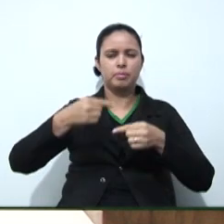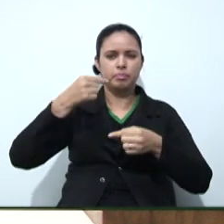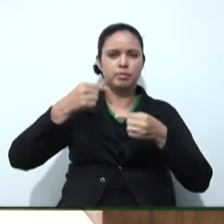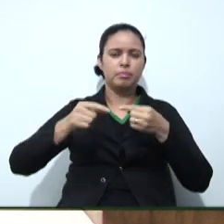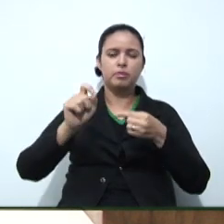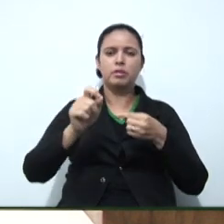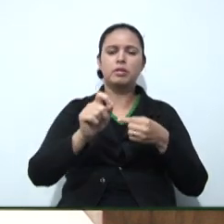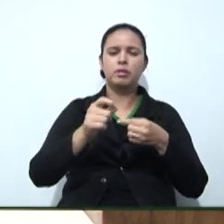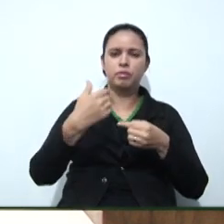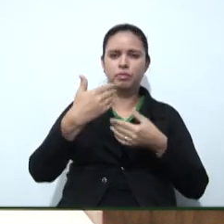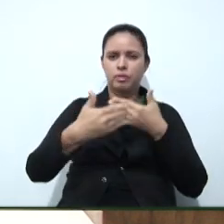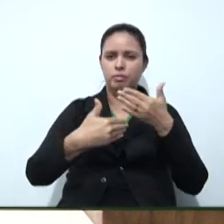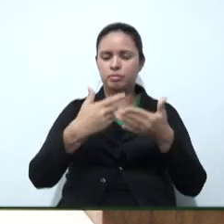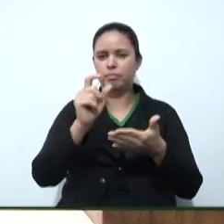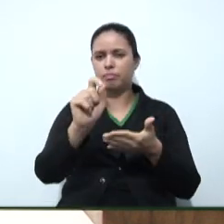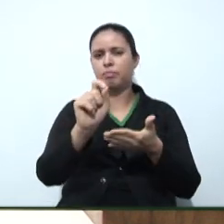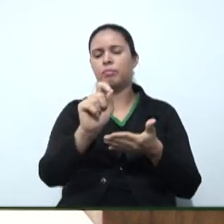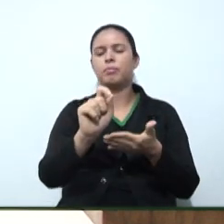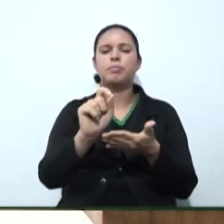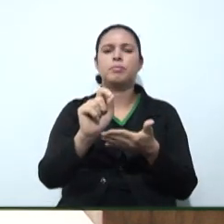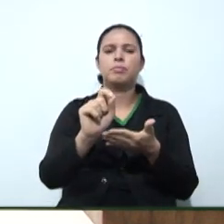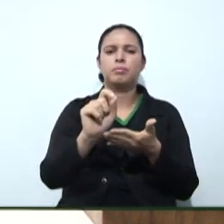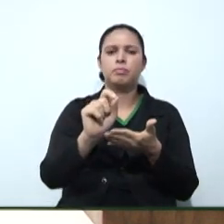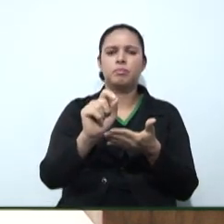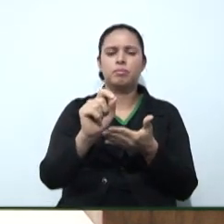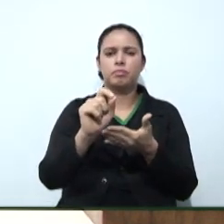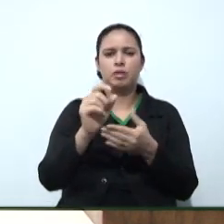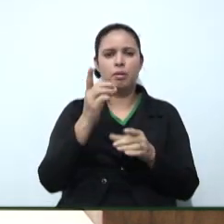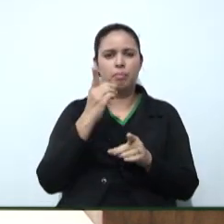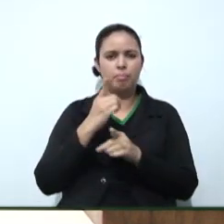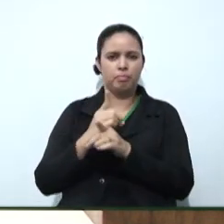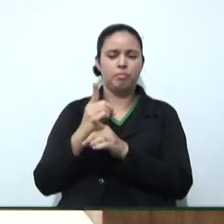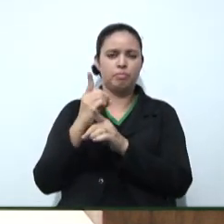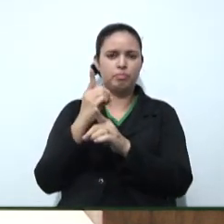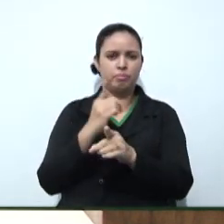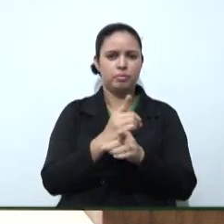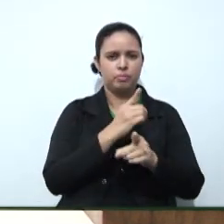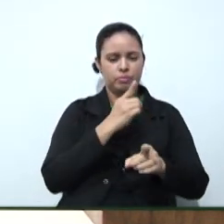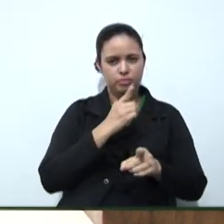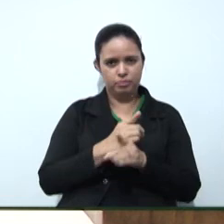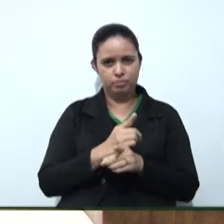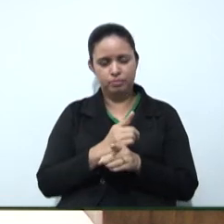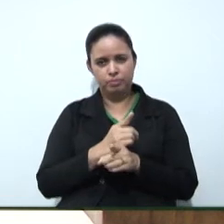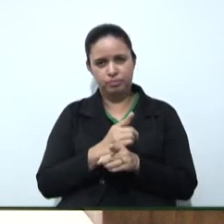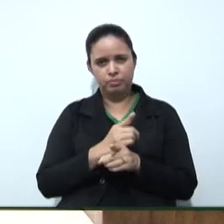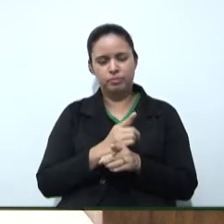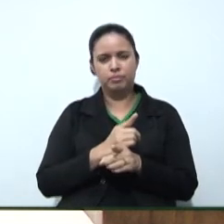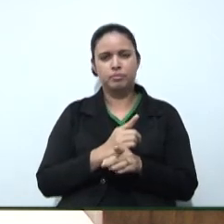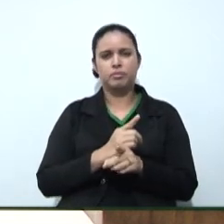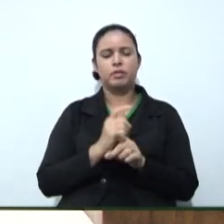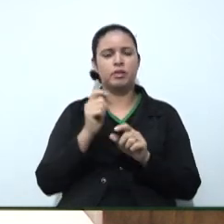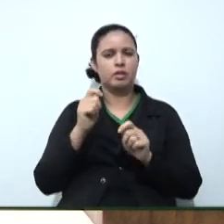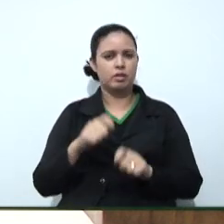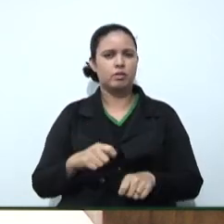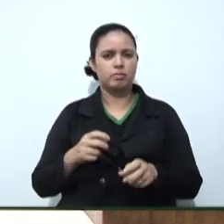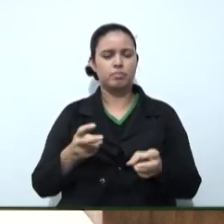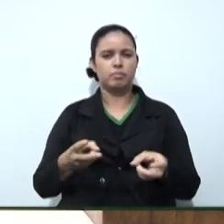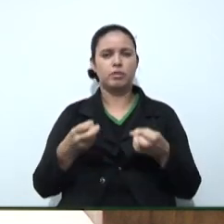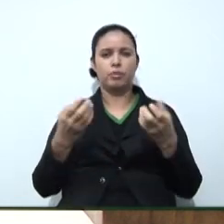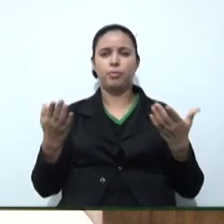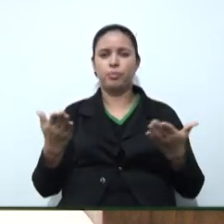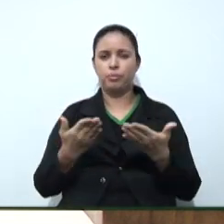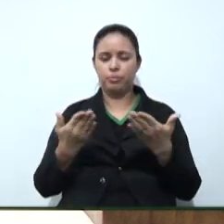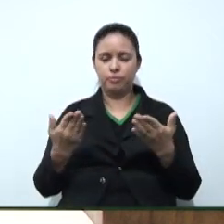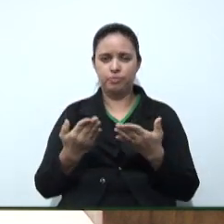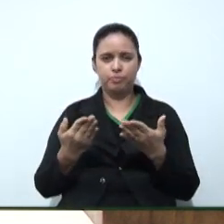eles vão, de certa forma, se encontrando. E isso pôde ser visto hoje, não é? Quando